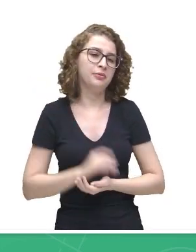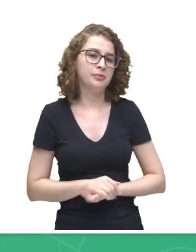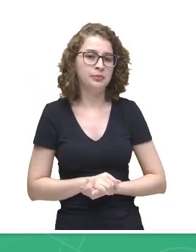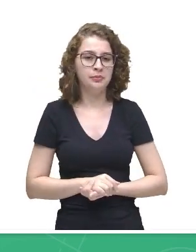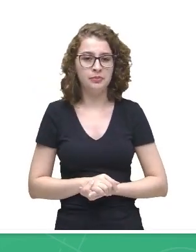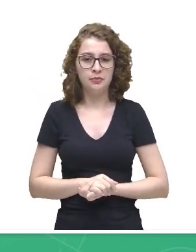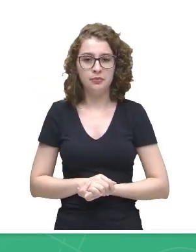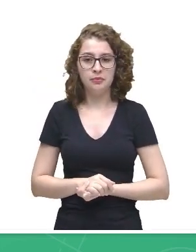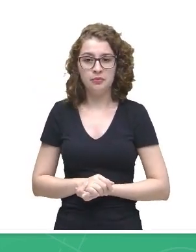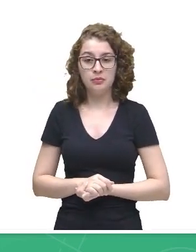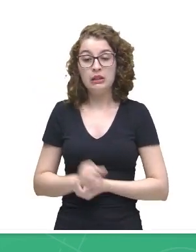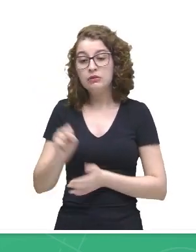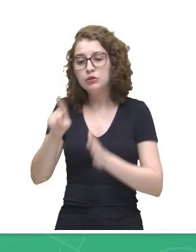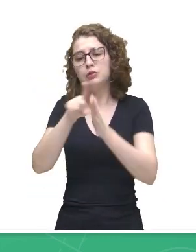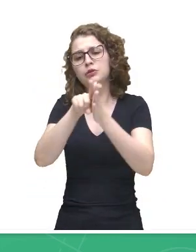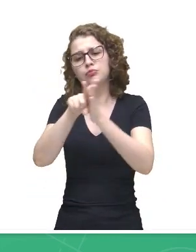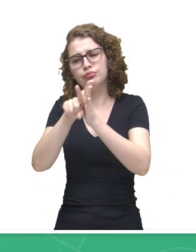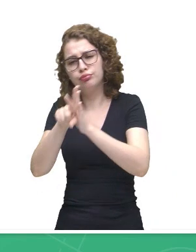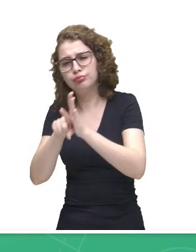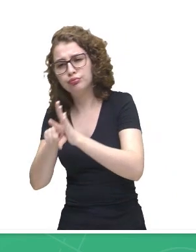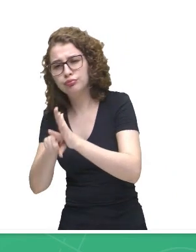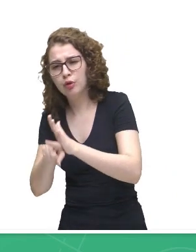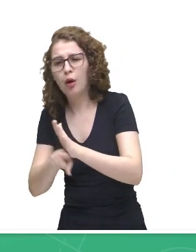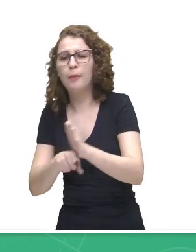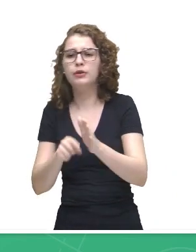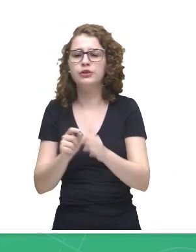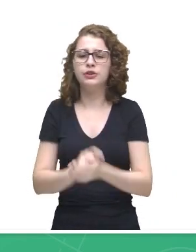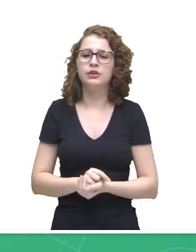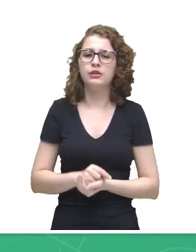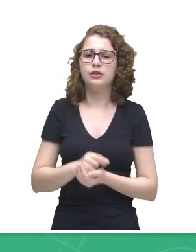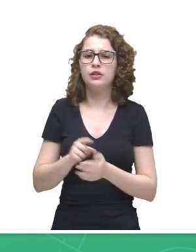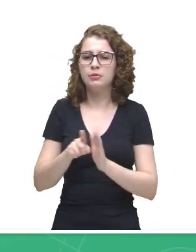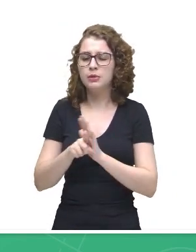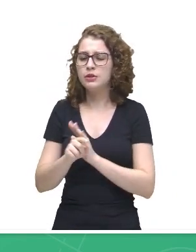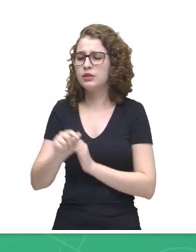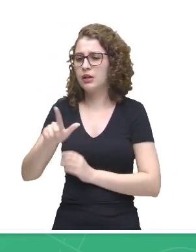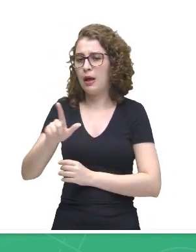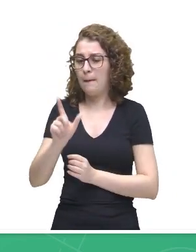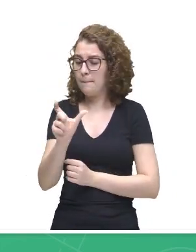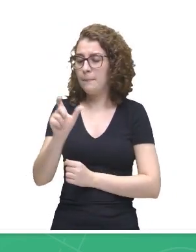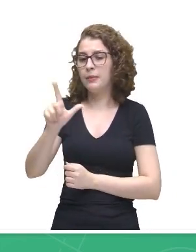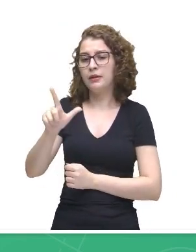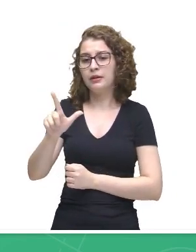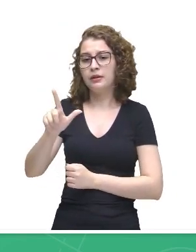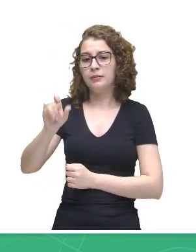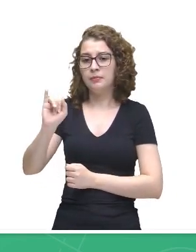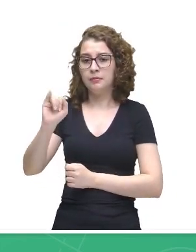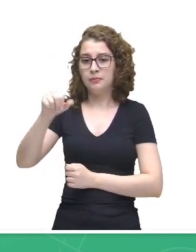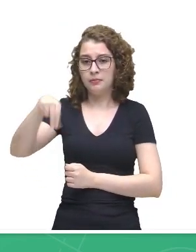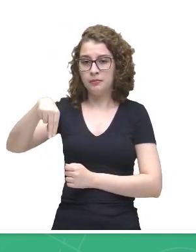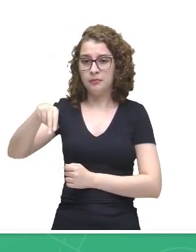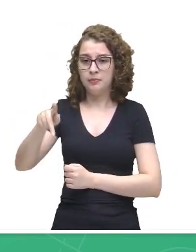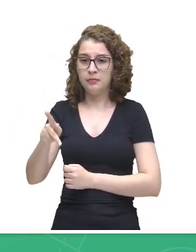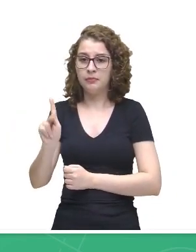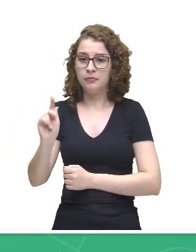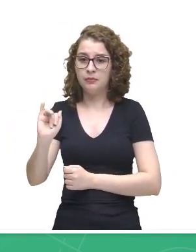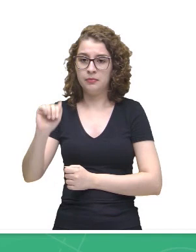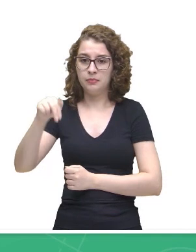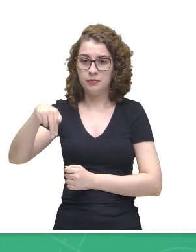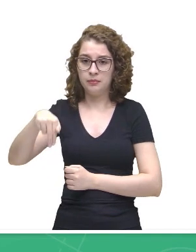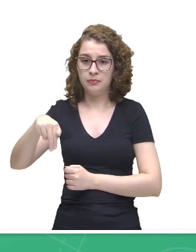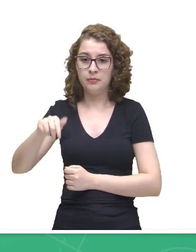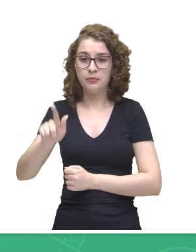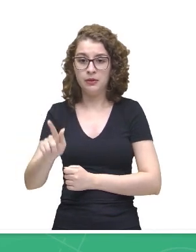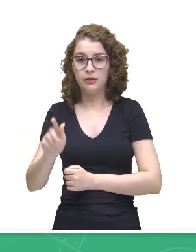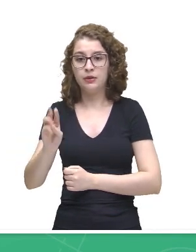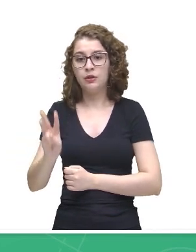quiserem aprofundar o assunto, vão lá no Google, linking words e procurem, estudem, é importante, certo? Aqui,